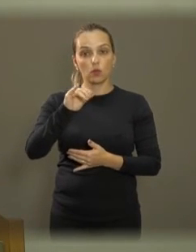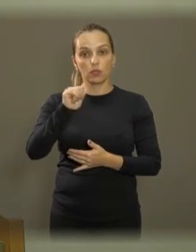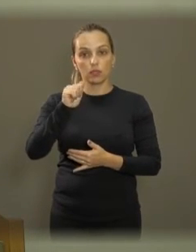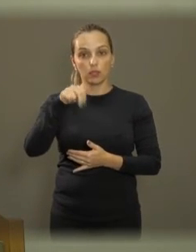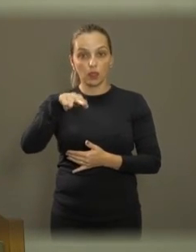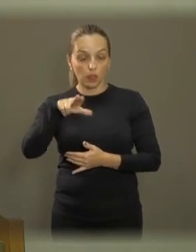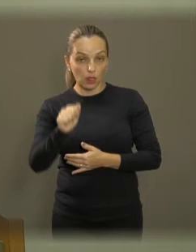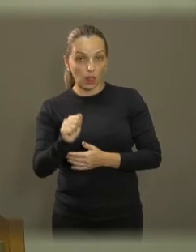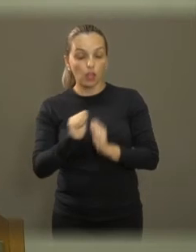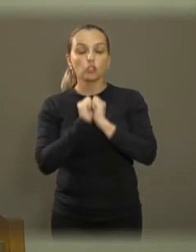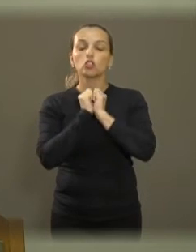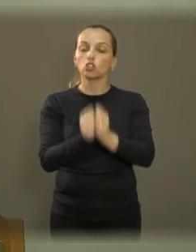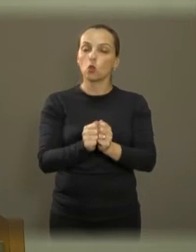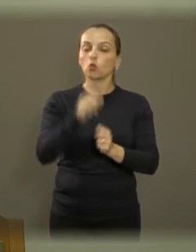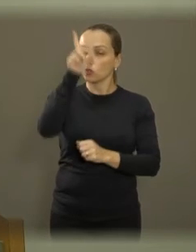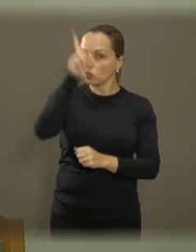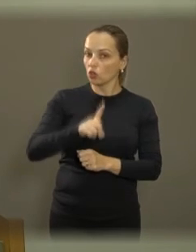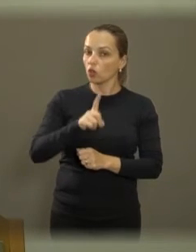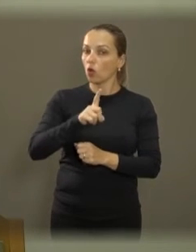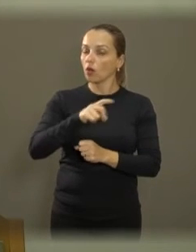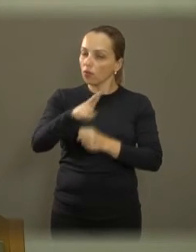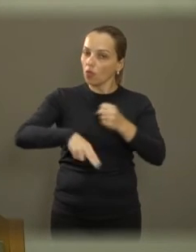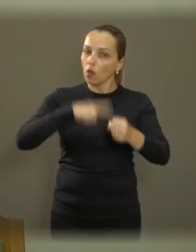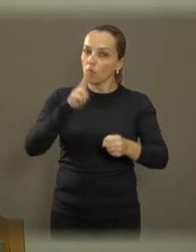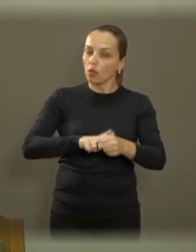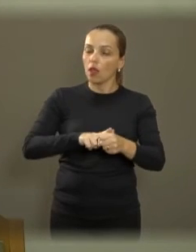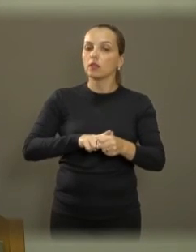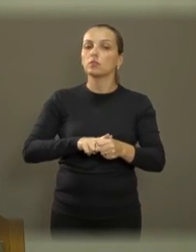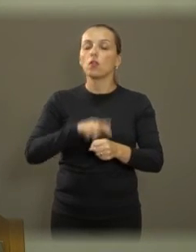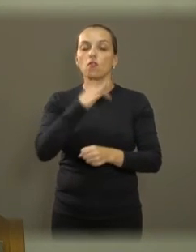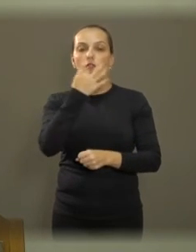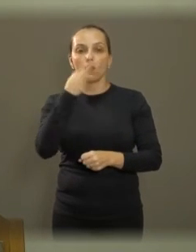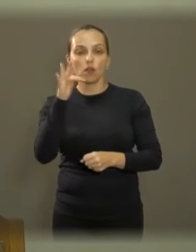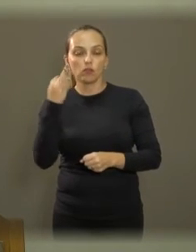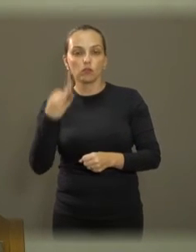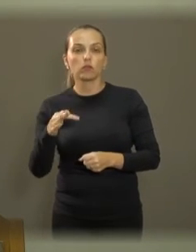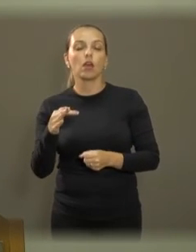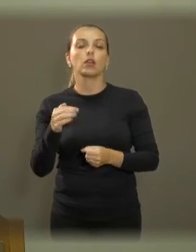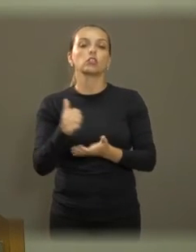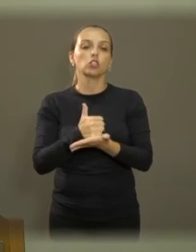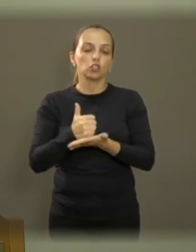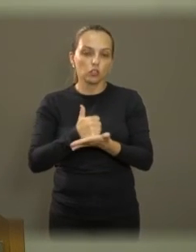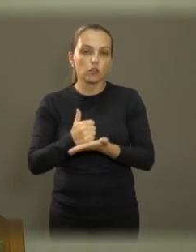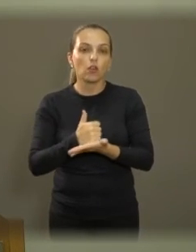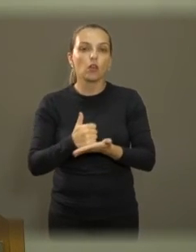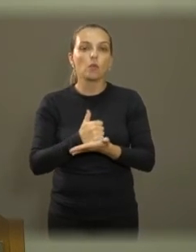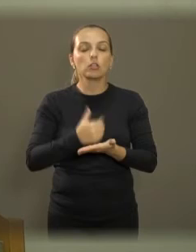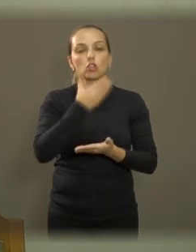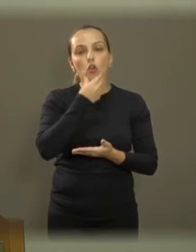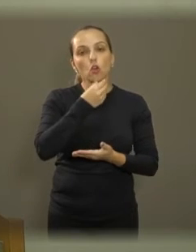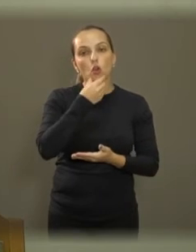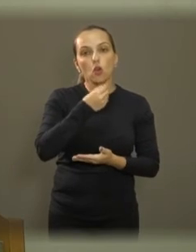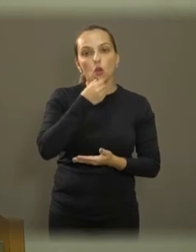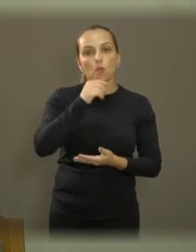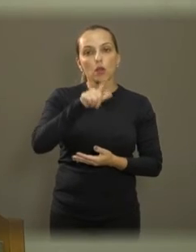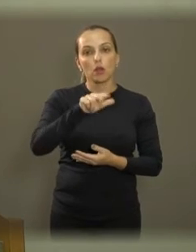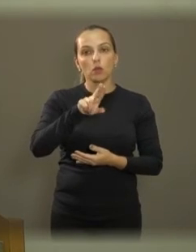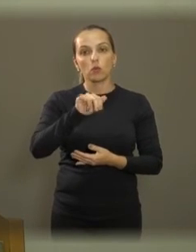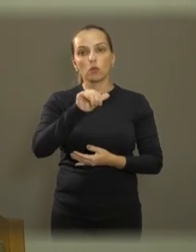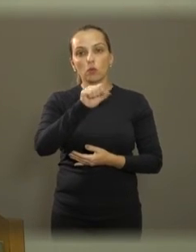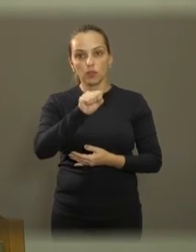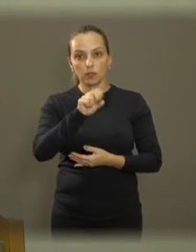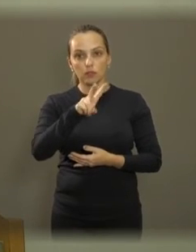Fernandes, acompanhados do diretor da Faculdade de Ciências Farmacêuticas da Unesp Araraquara, professor Dr. Luiz